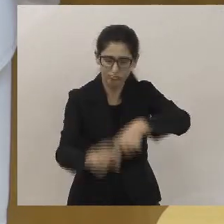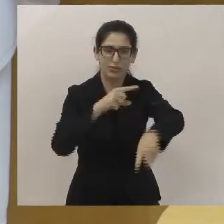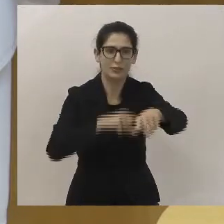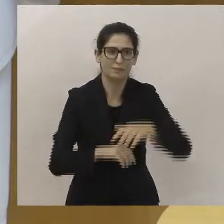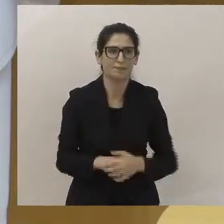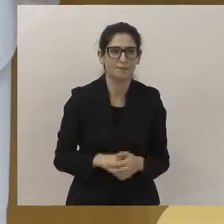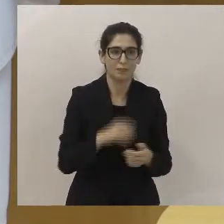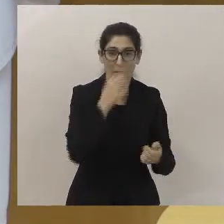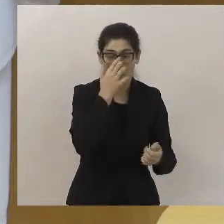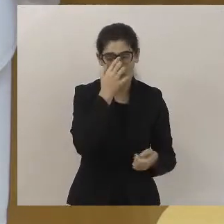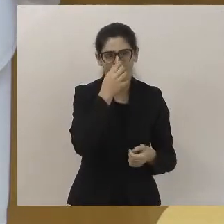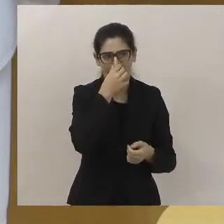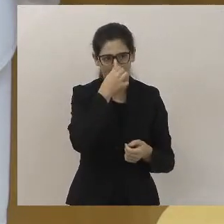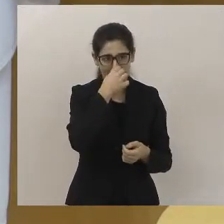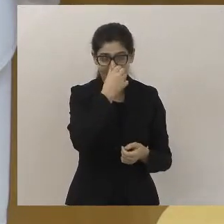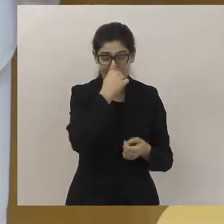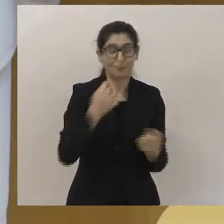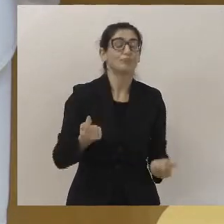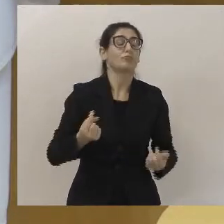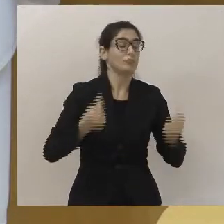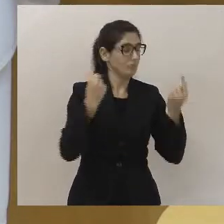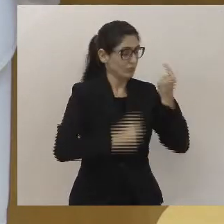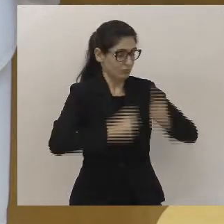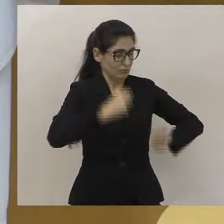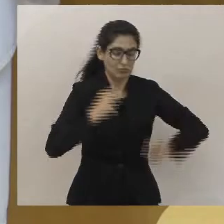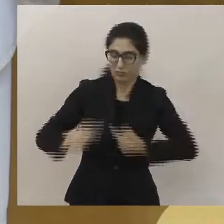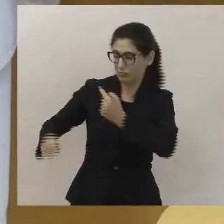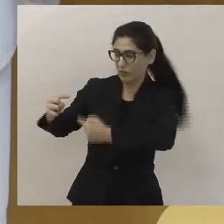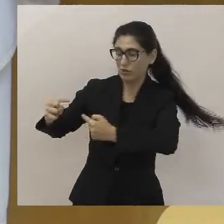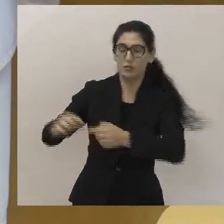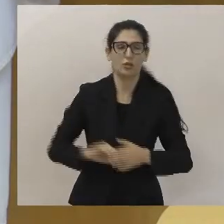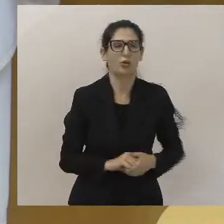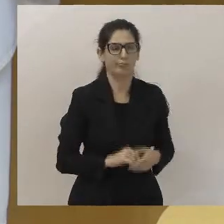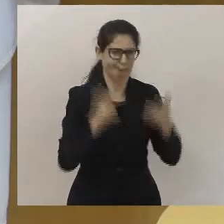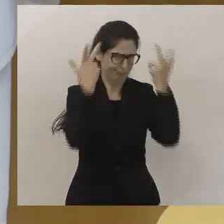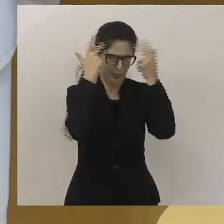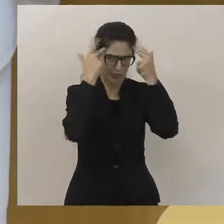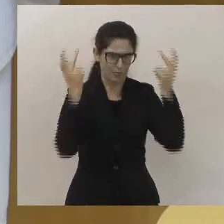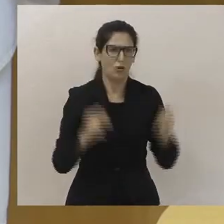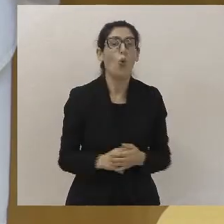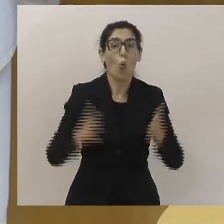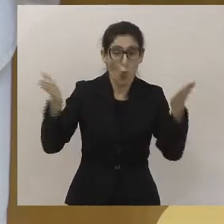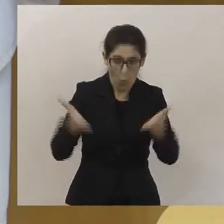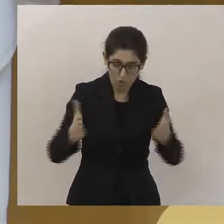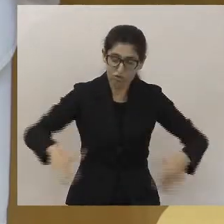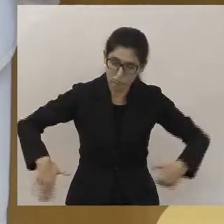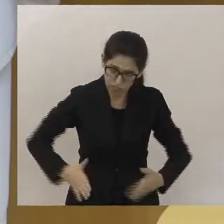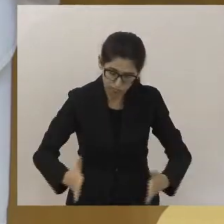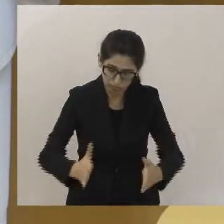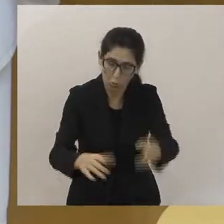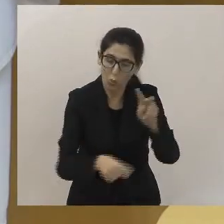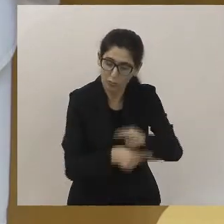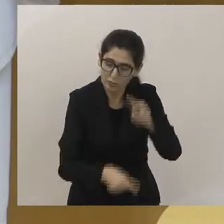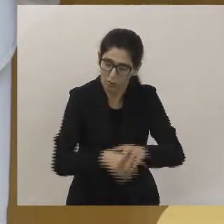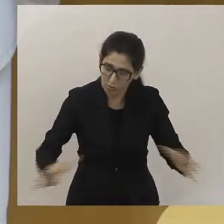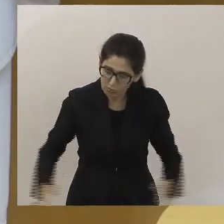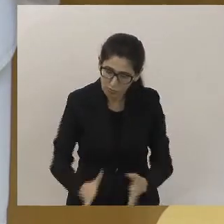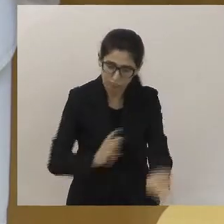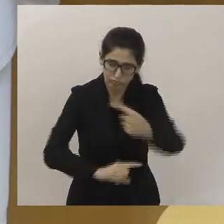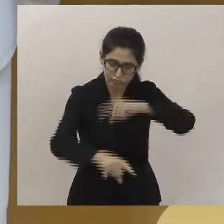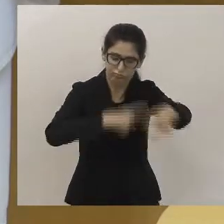disputa a eleição e hoje já estamos lá fazendo tratamento lá no imperial vamos tratar e no